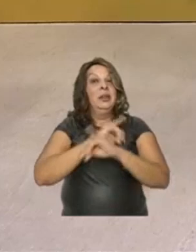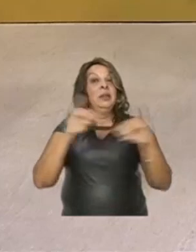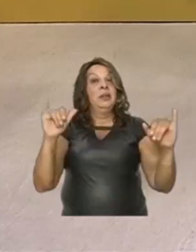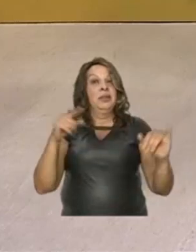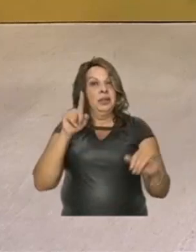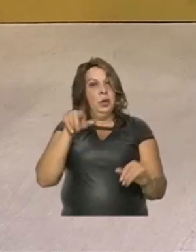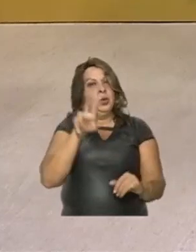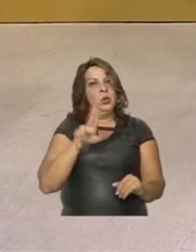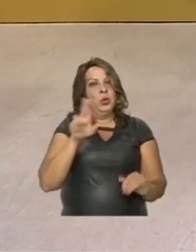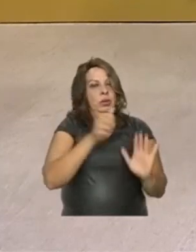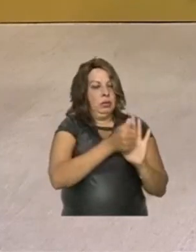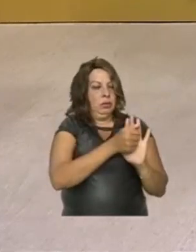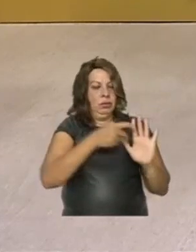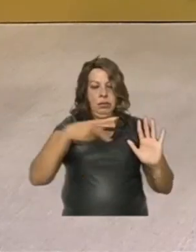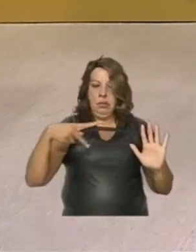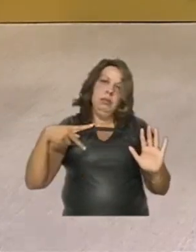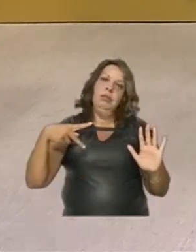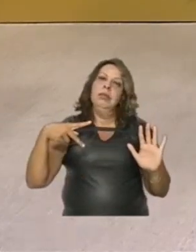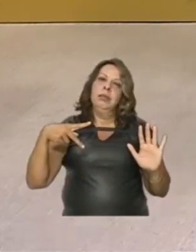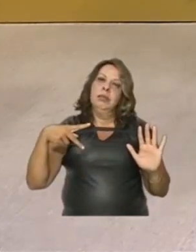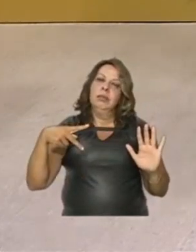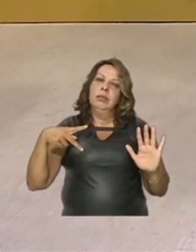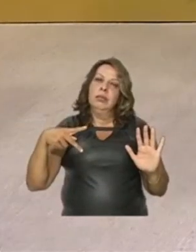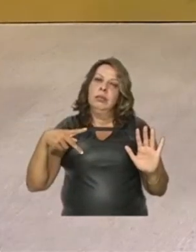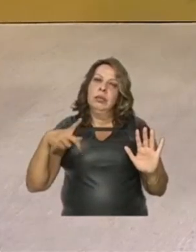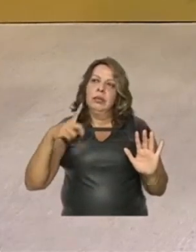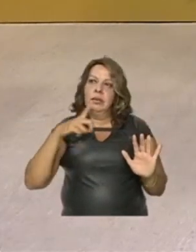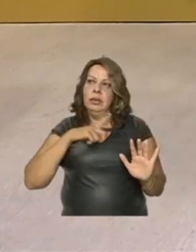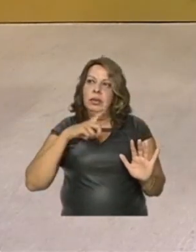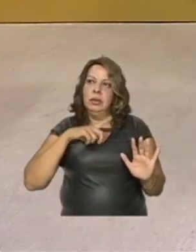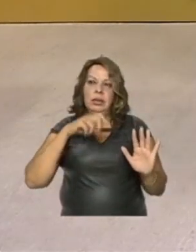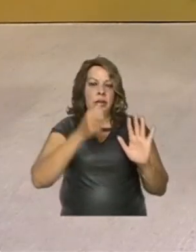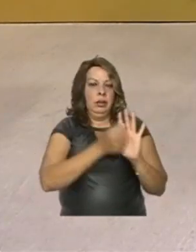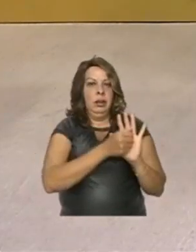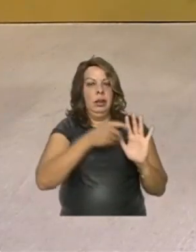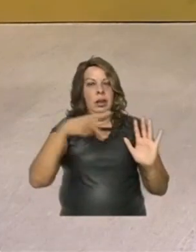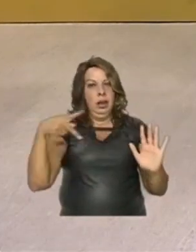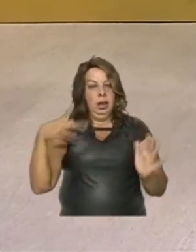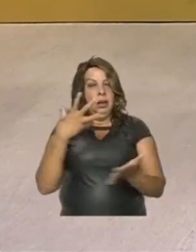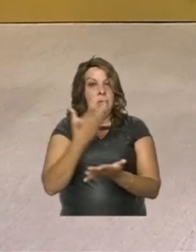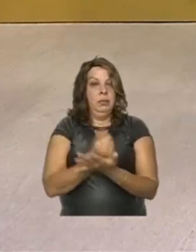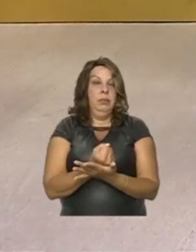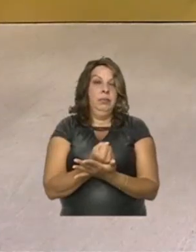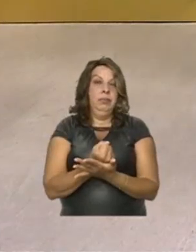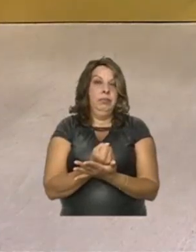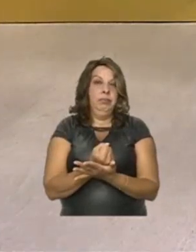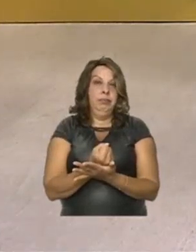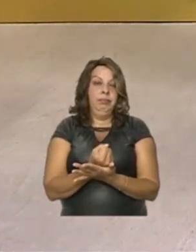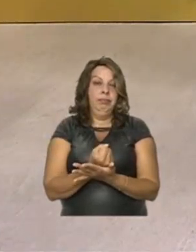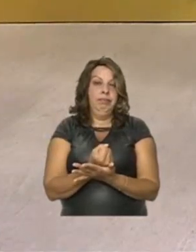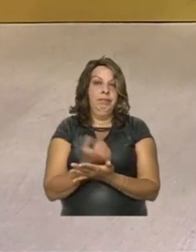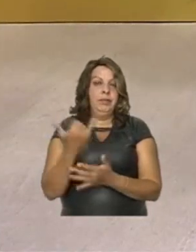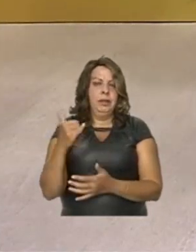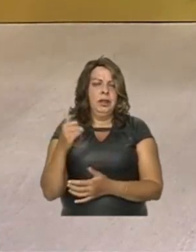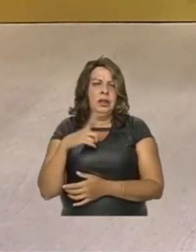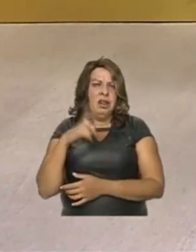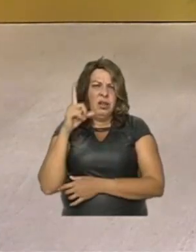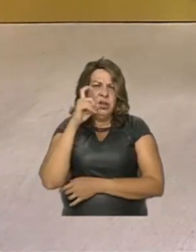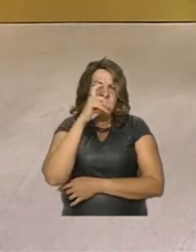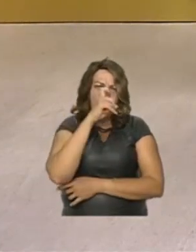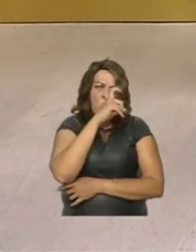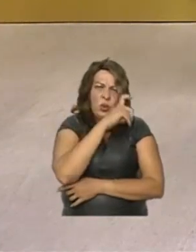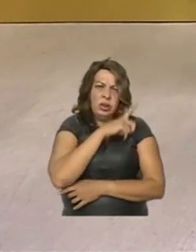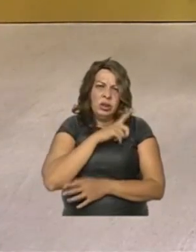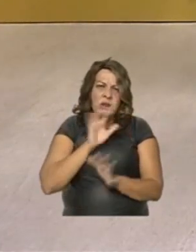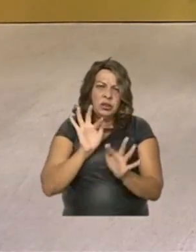aplicativo Caju Cap, tá? Sim. Se por acaso, né, essa turma que já tem o aplicativo instalado no telefone, mas tá tendo dificuldades em